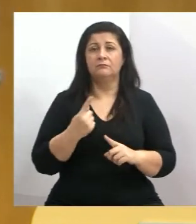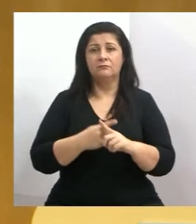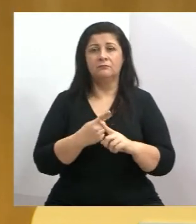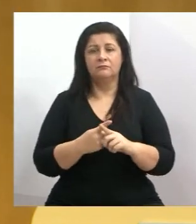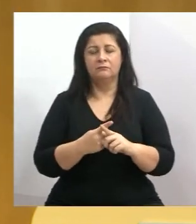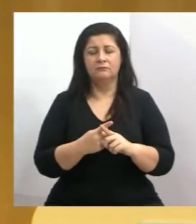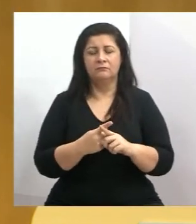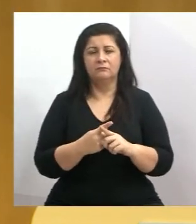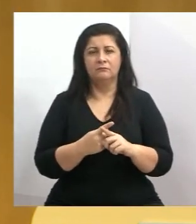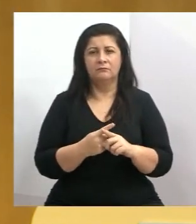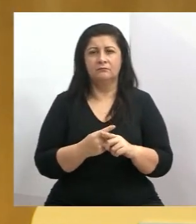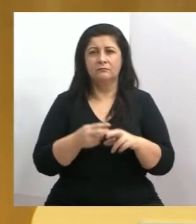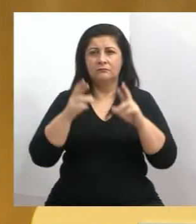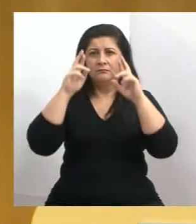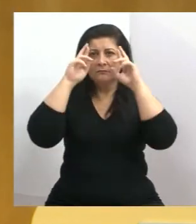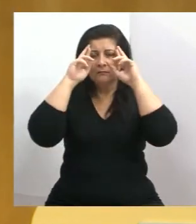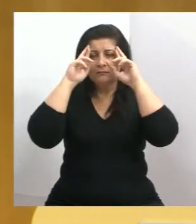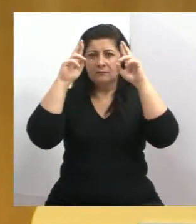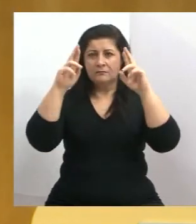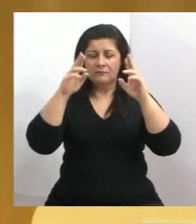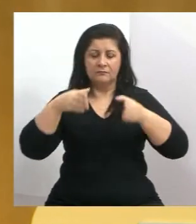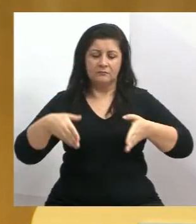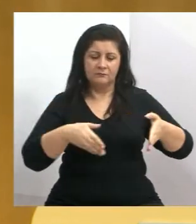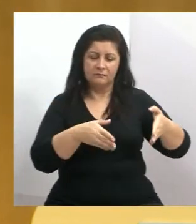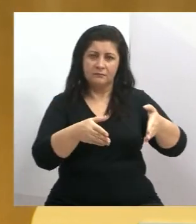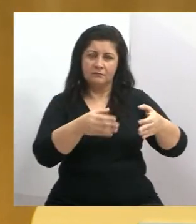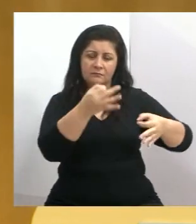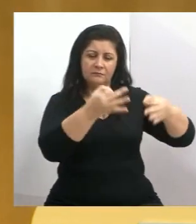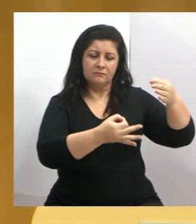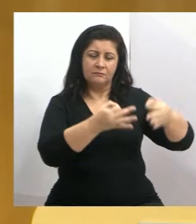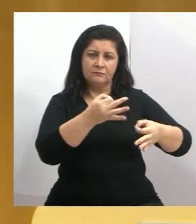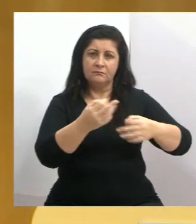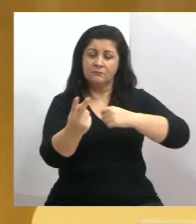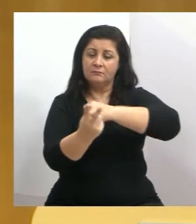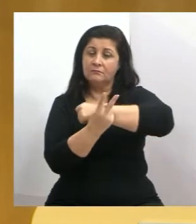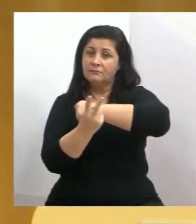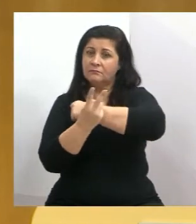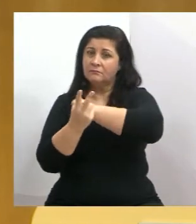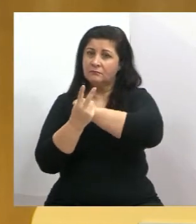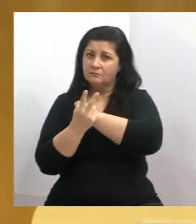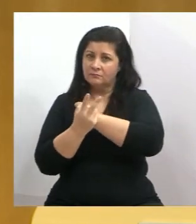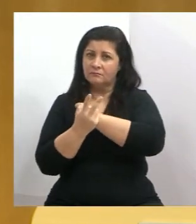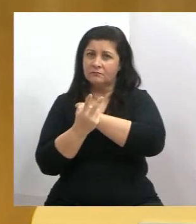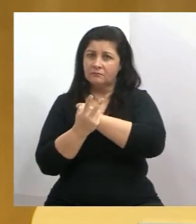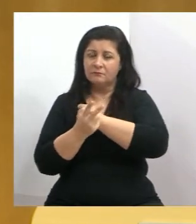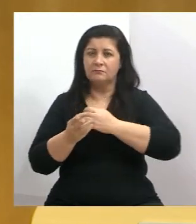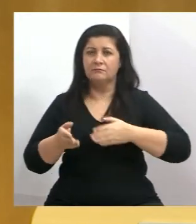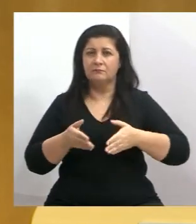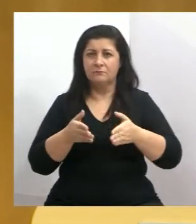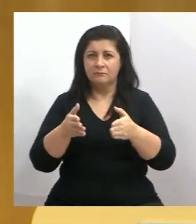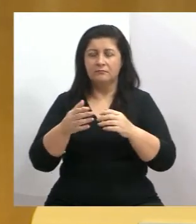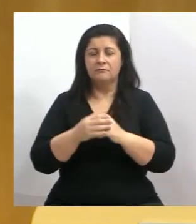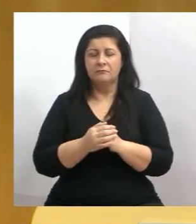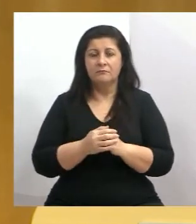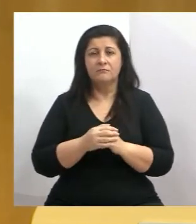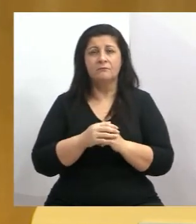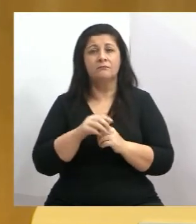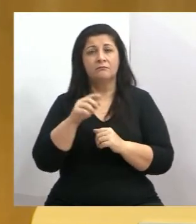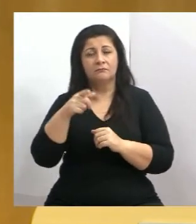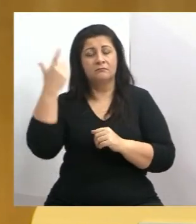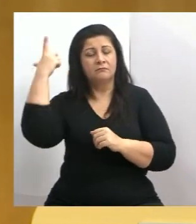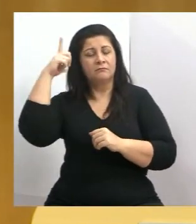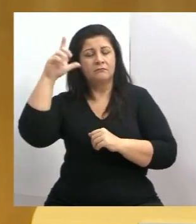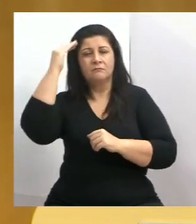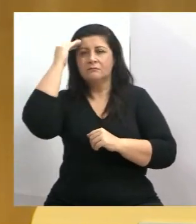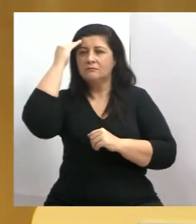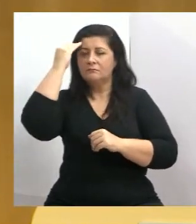guarda a Vereda do justo e protege o caminho de seus fiéis Então você entenderá o